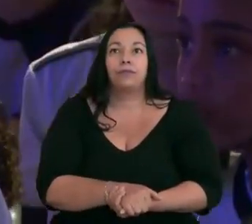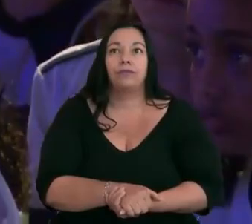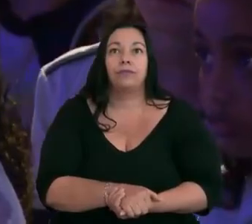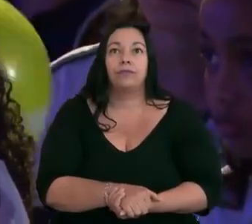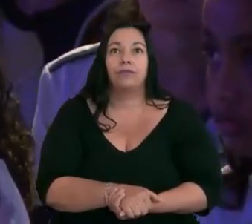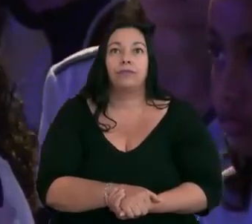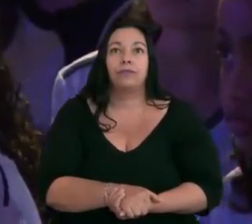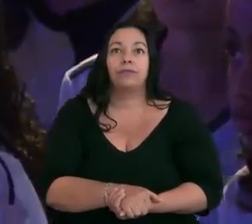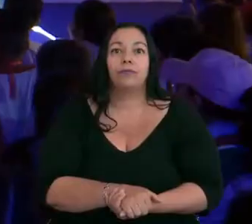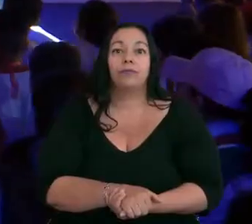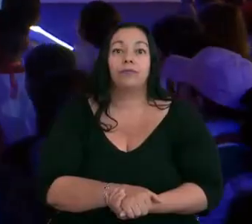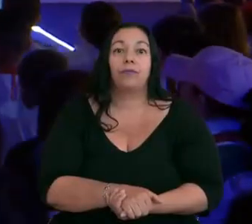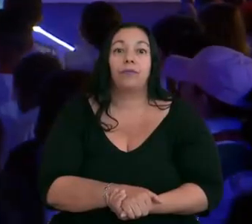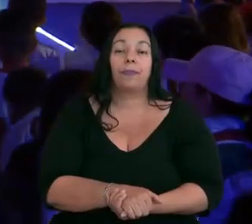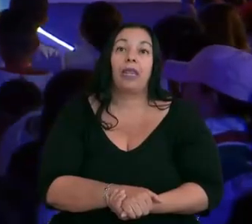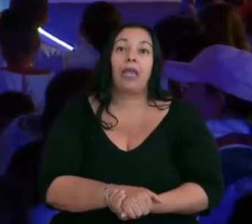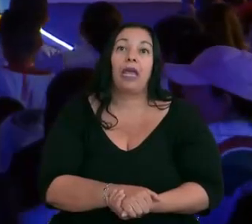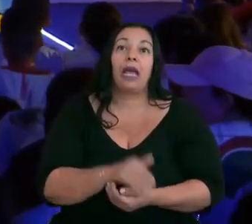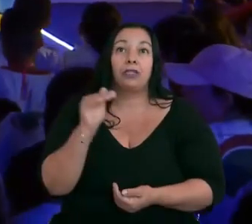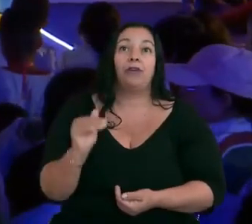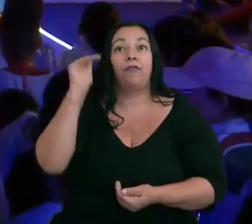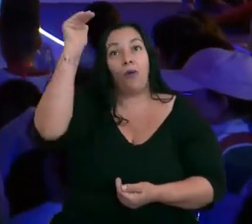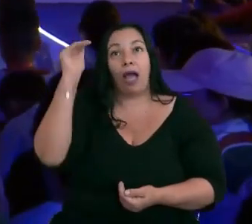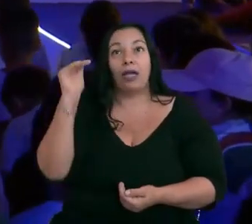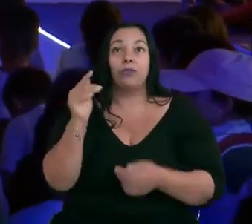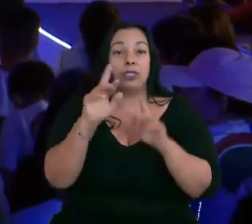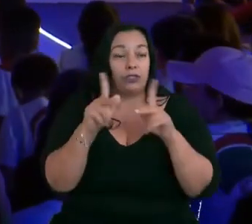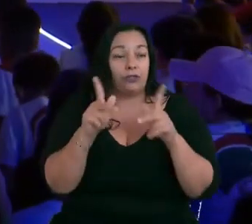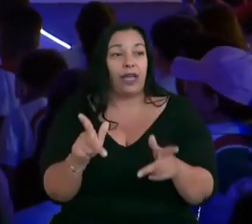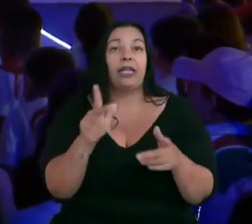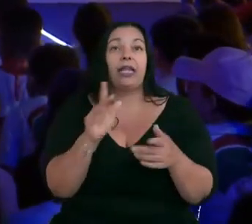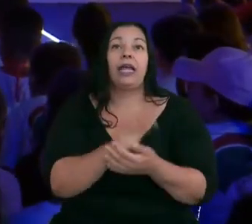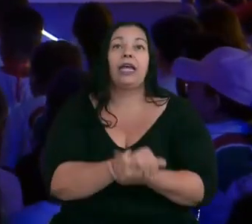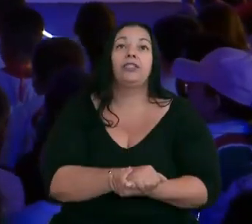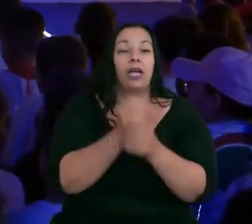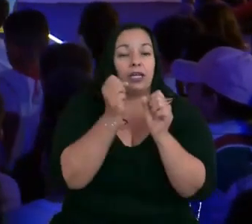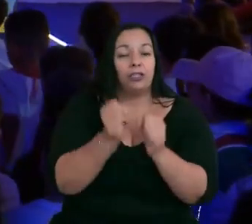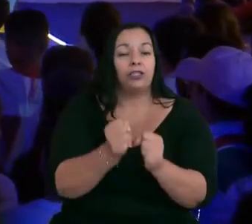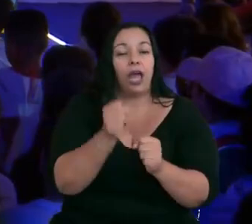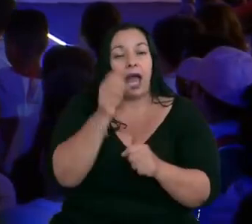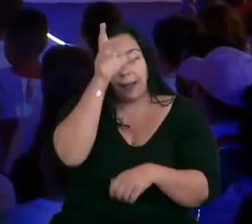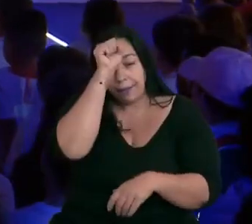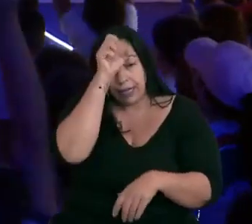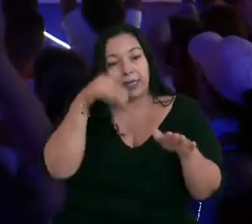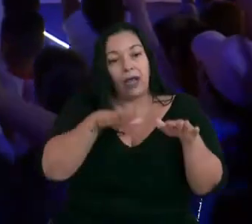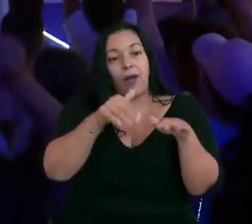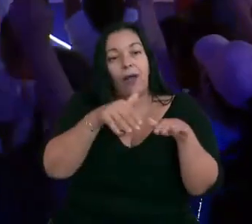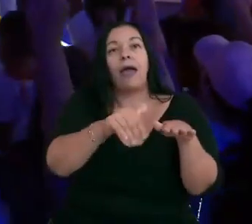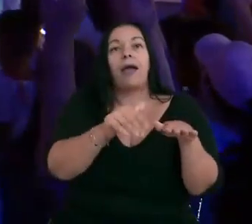Ah, se você já for um adulto, já é diferente. Porque já aprendeu a nadar, né? Quem sabe nadar aqui?